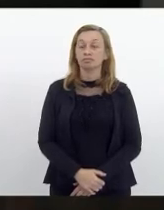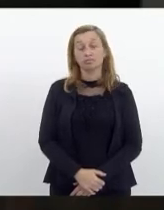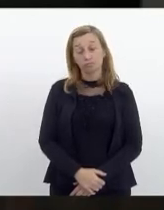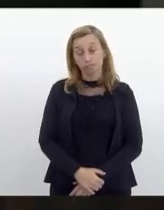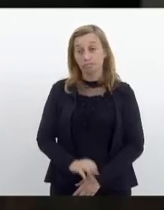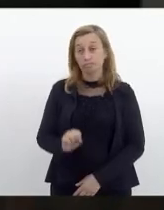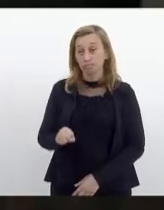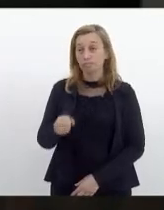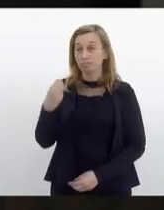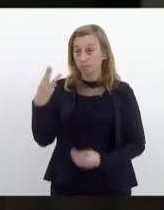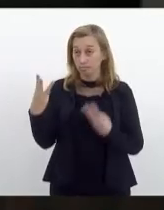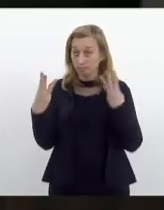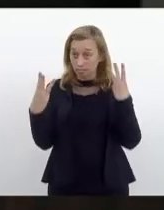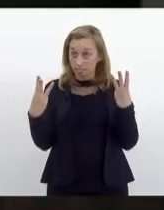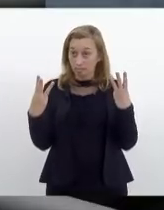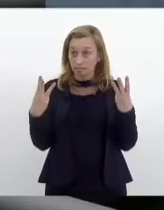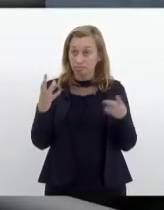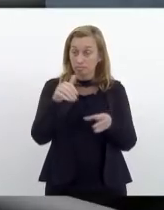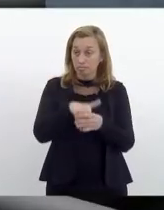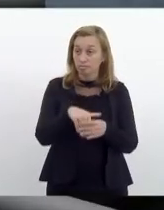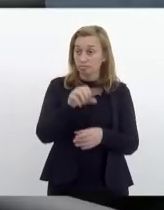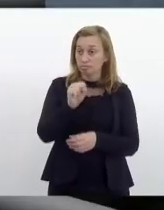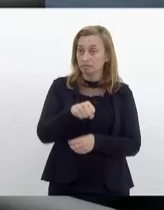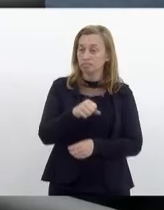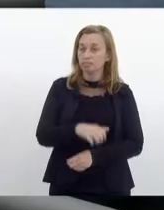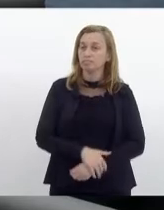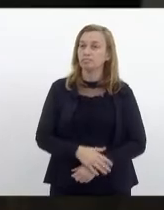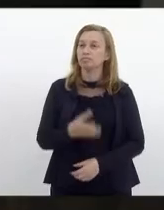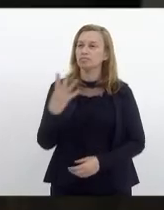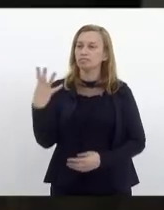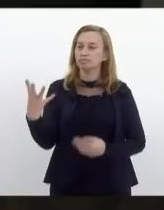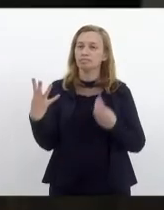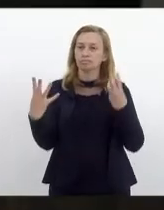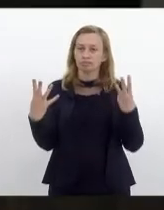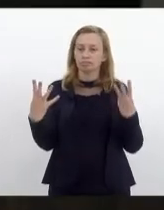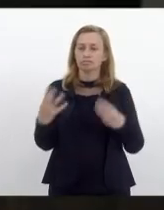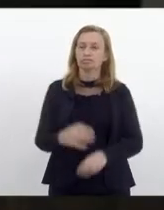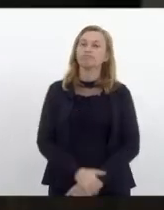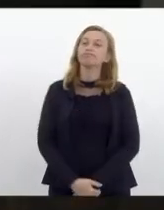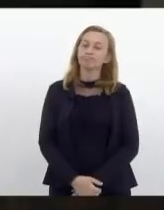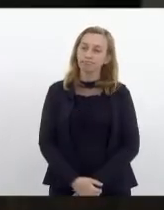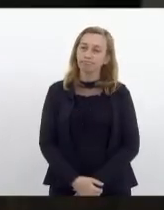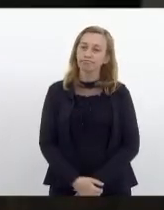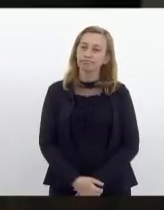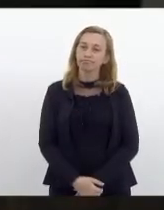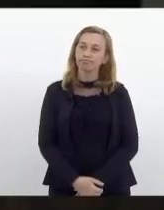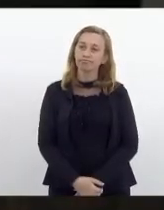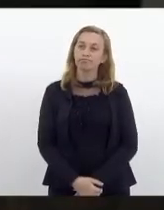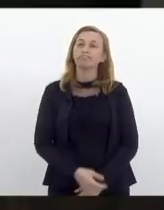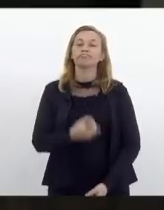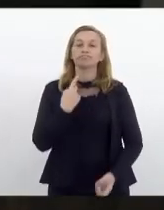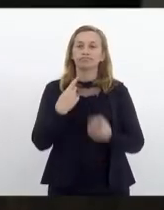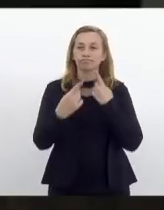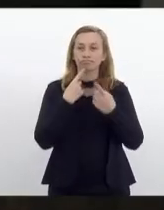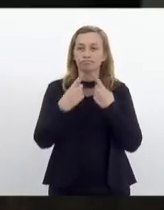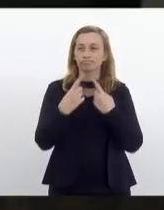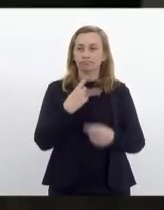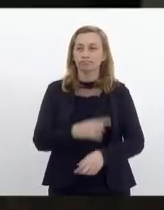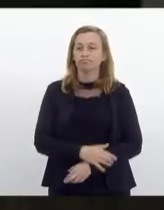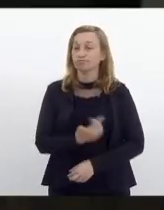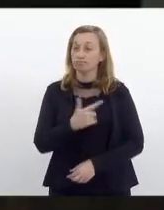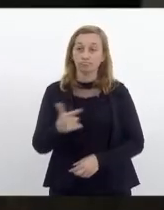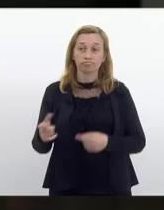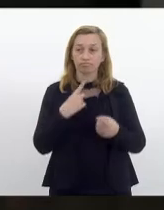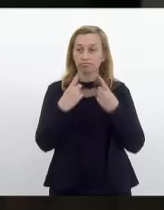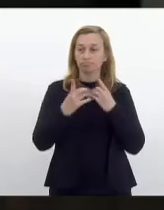Isso. 3-3. Voto favorável. 4-3. os pareceres emitidos em discussão, havendo